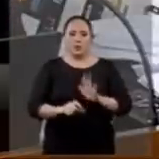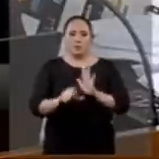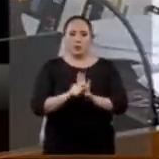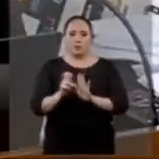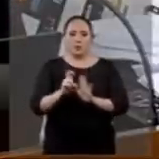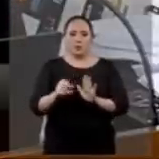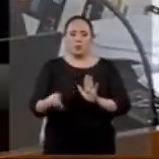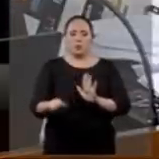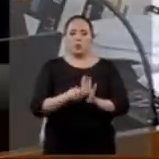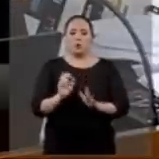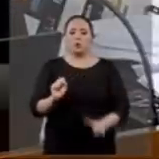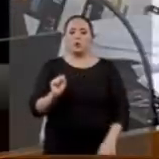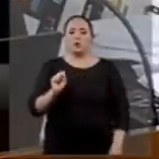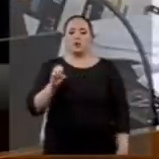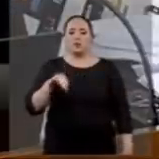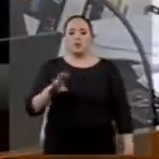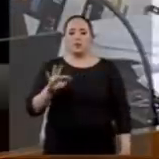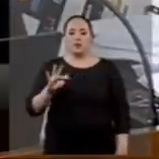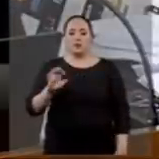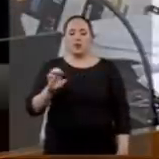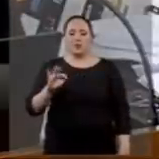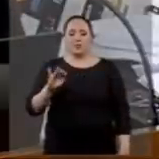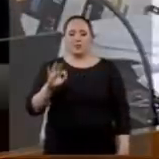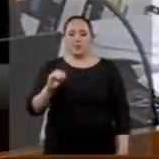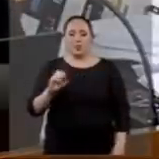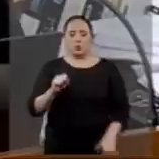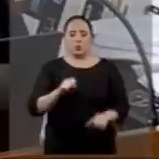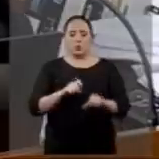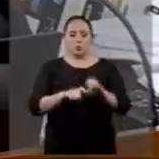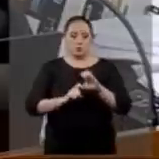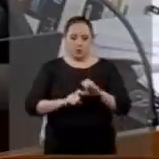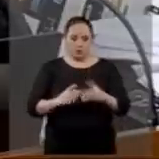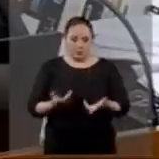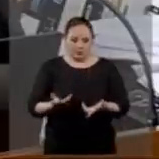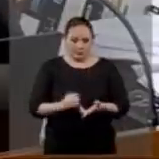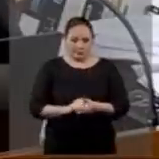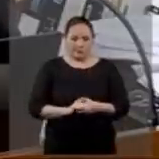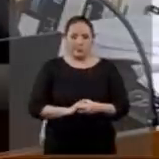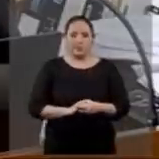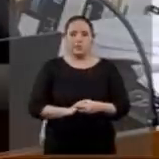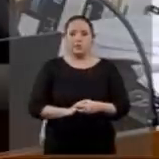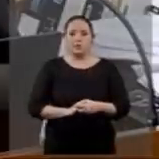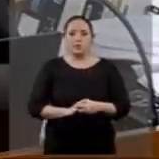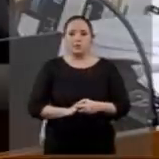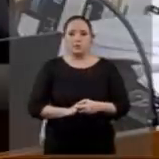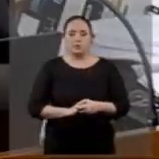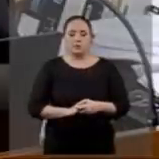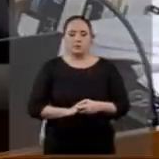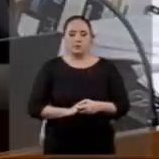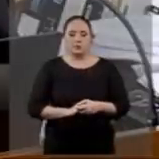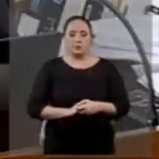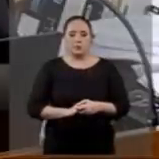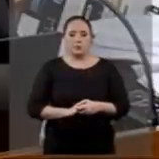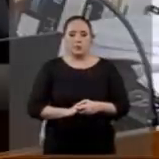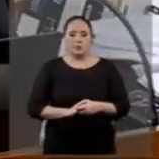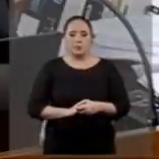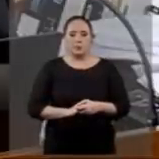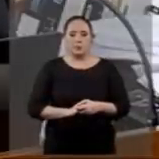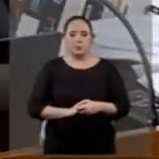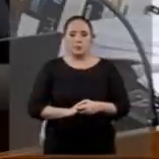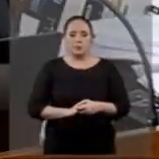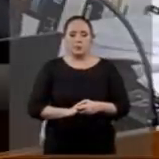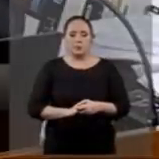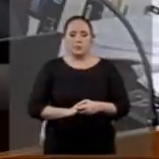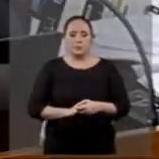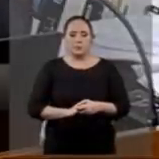sem efeito suspensivo. Olha, então, apesar de não ter